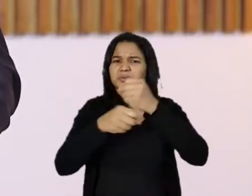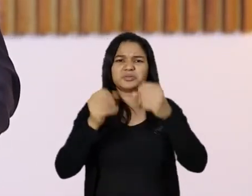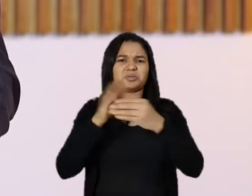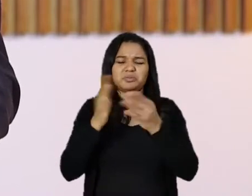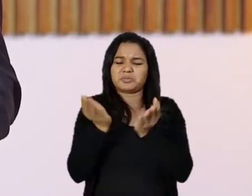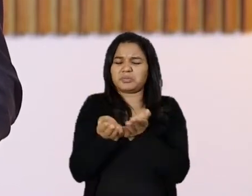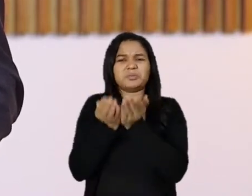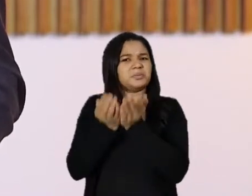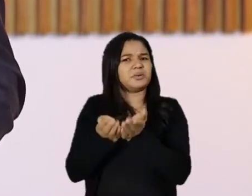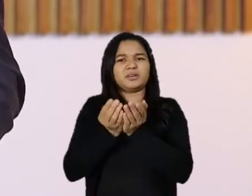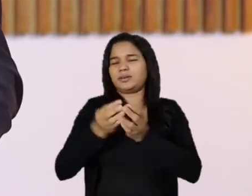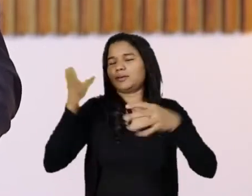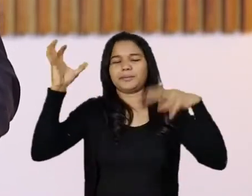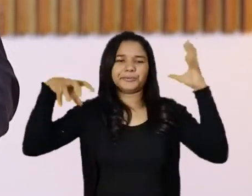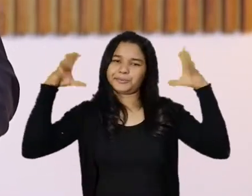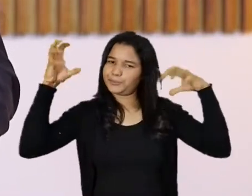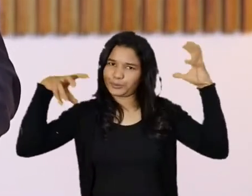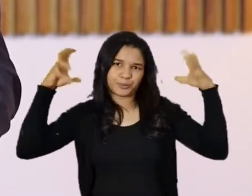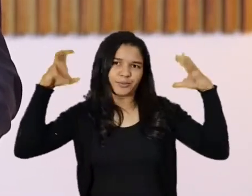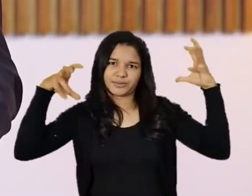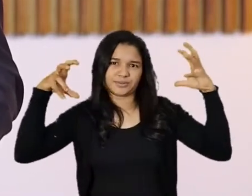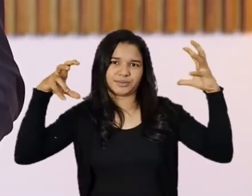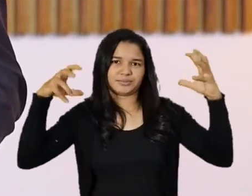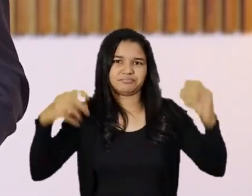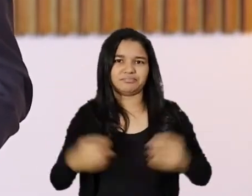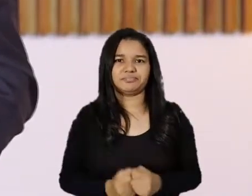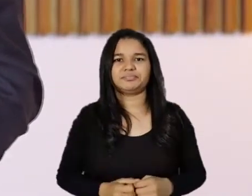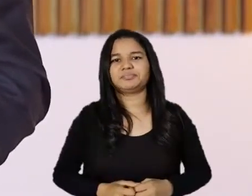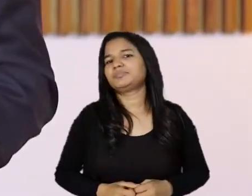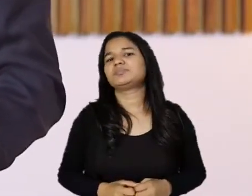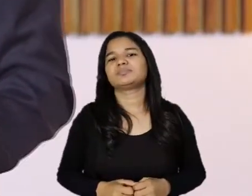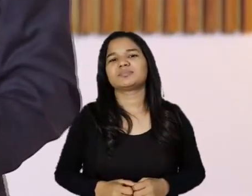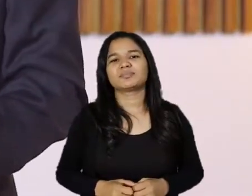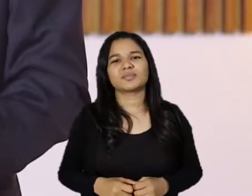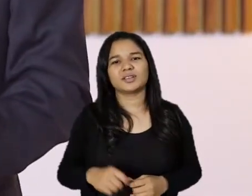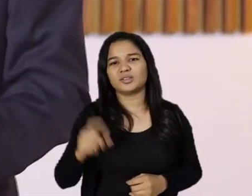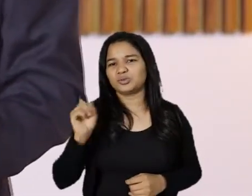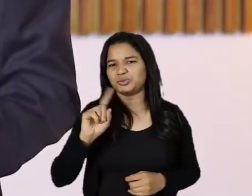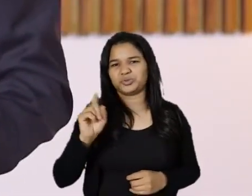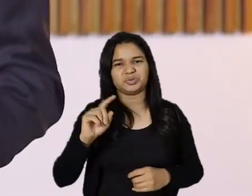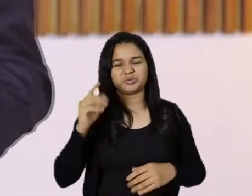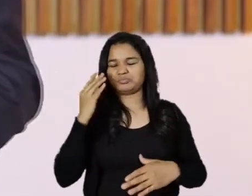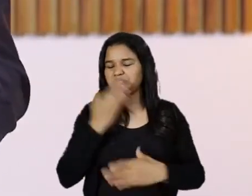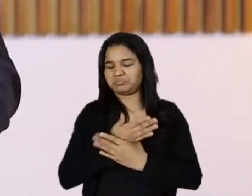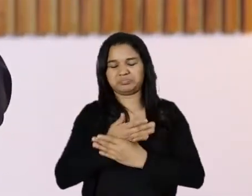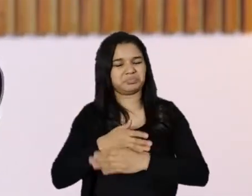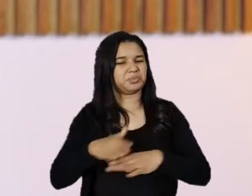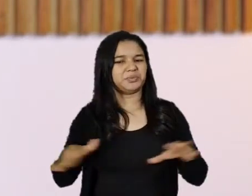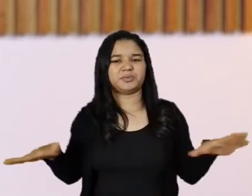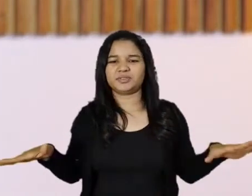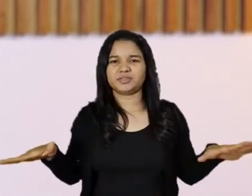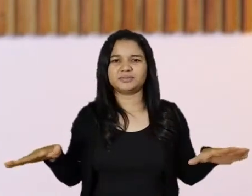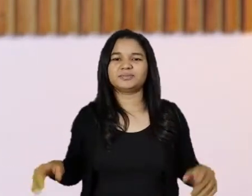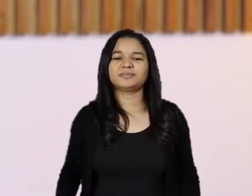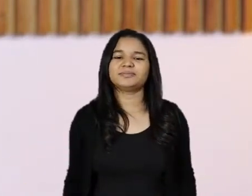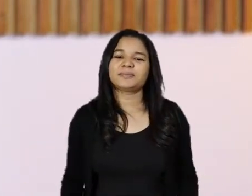chuva qualquer, mas uma chuva que vai destruir toda a face da terra. Então, essa